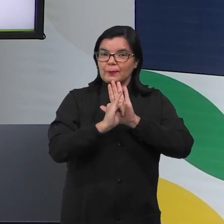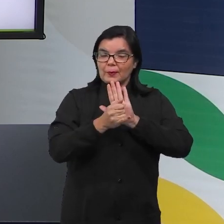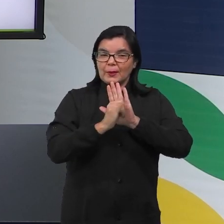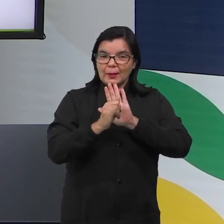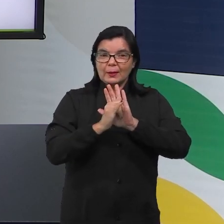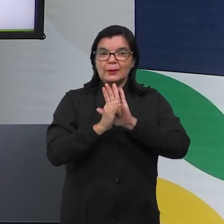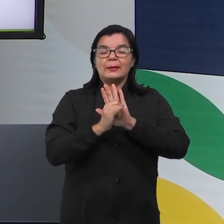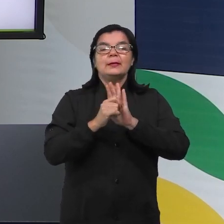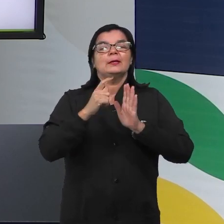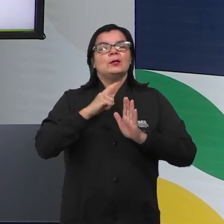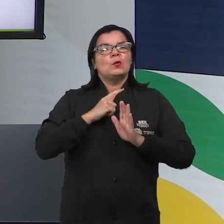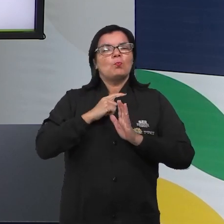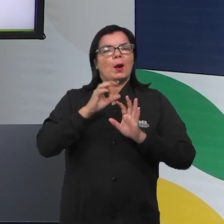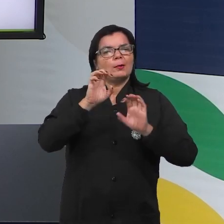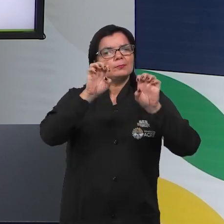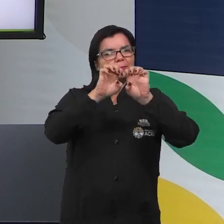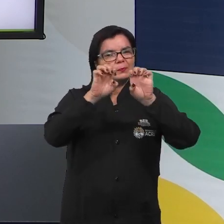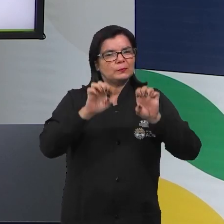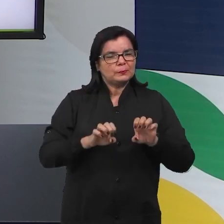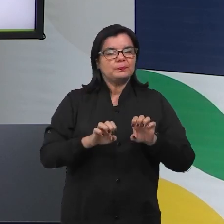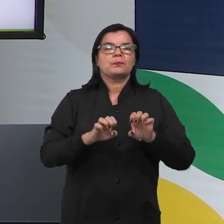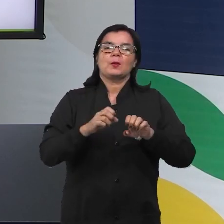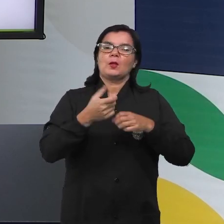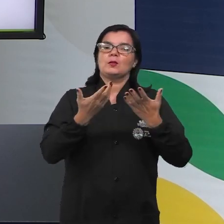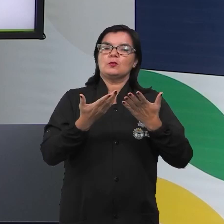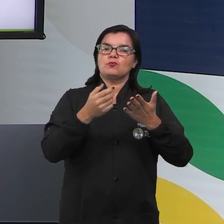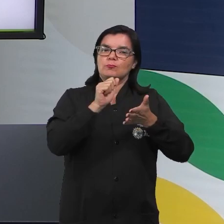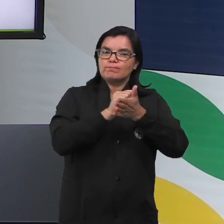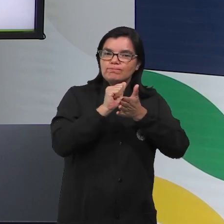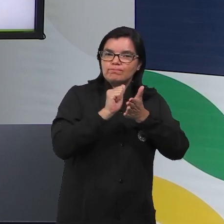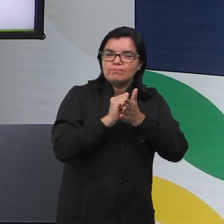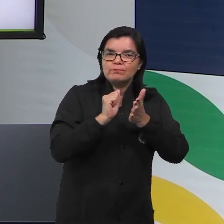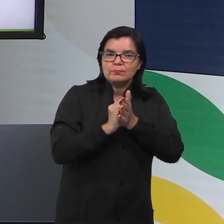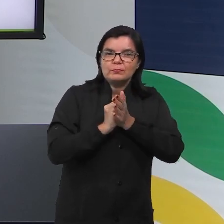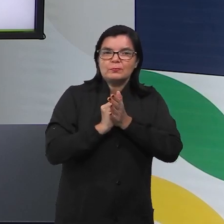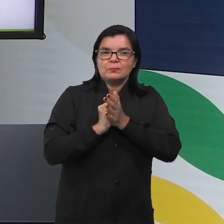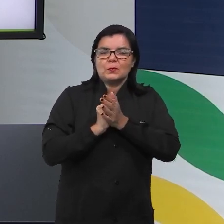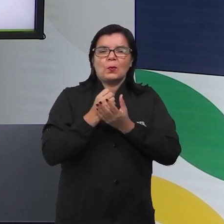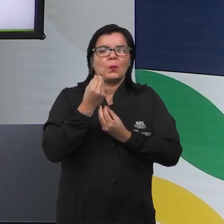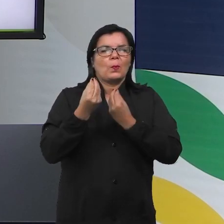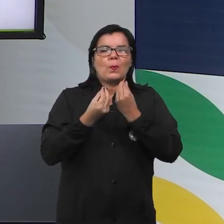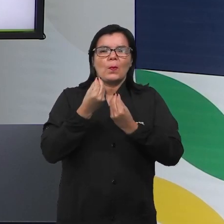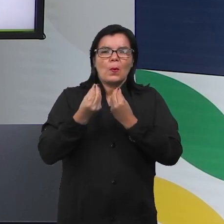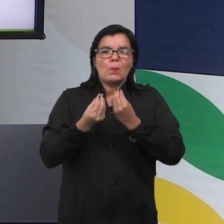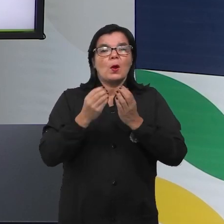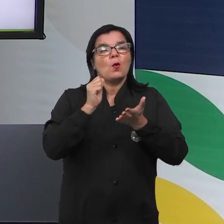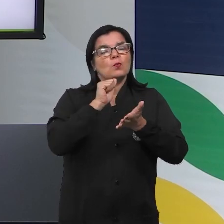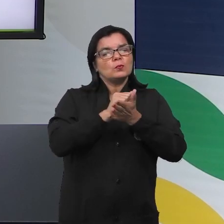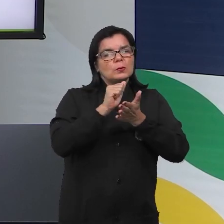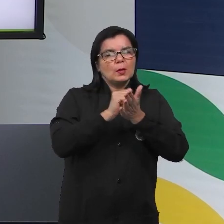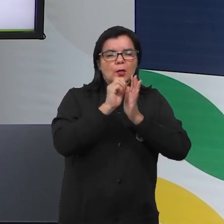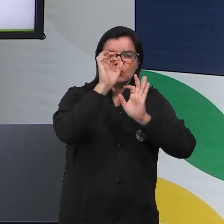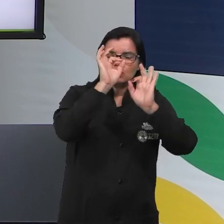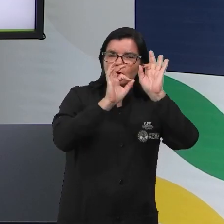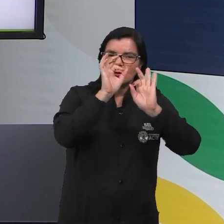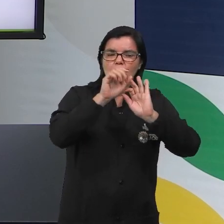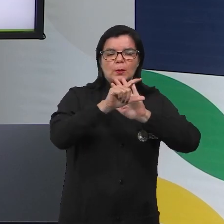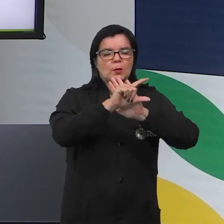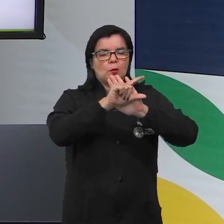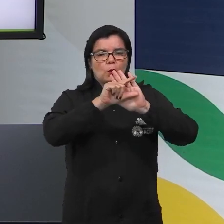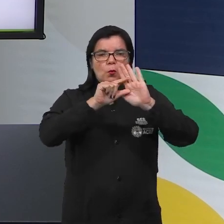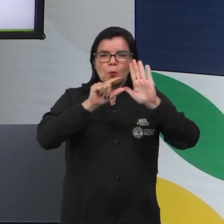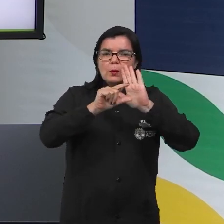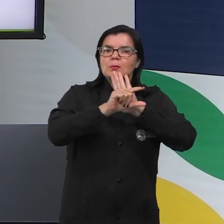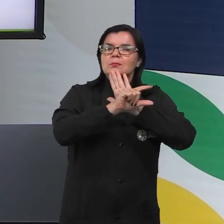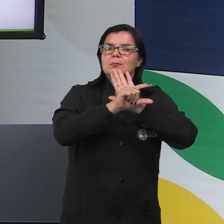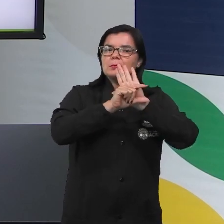narrativo ali, uma estrutura de prosa. Como assim, professora? Um texto organizado em parágrafos, mas